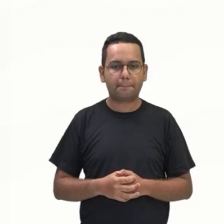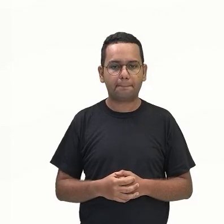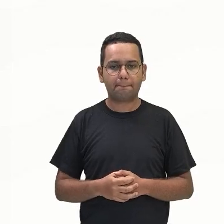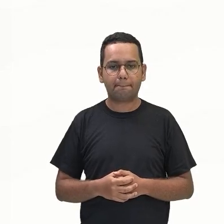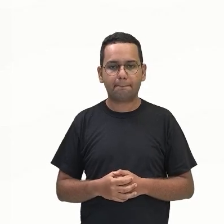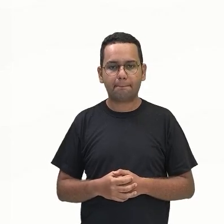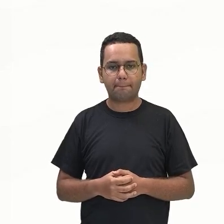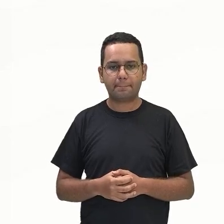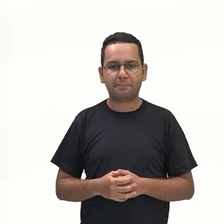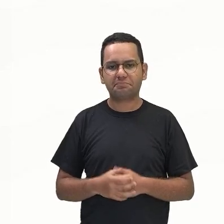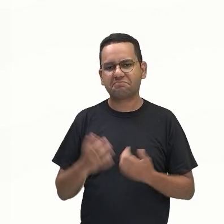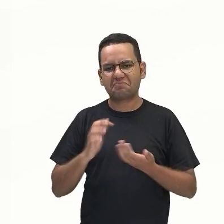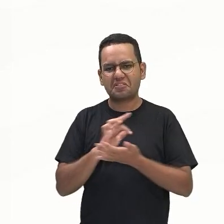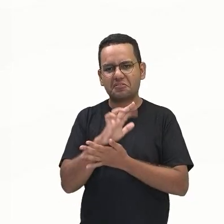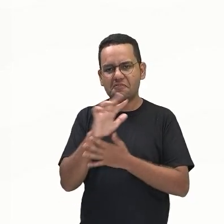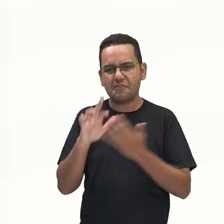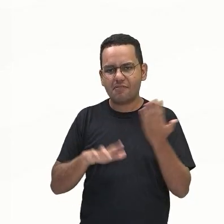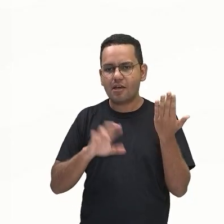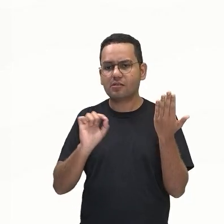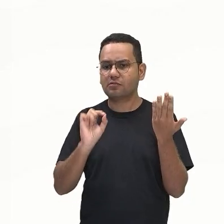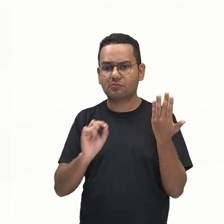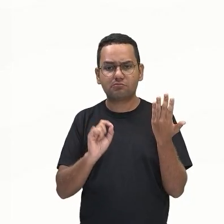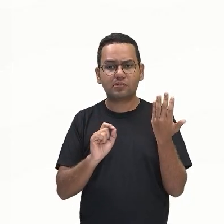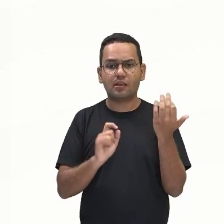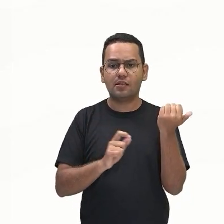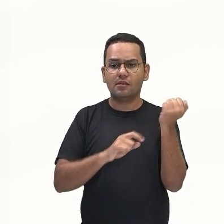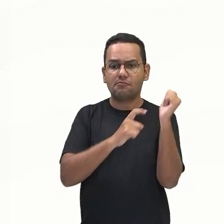de artérias, veias, né?